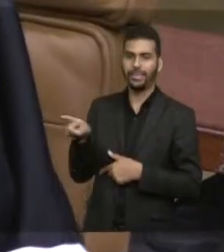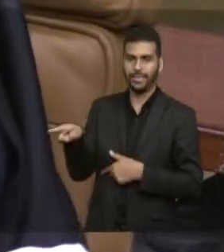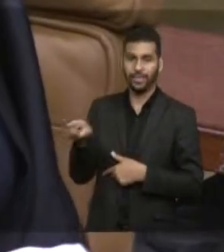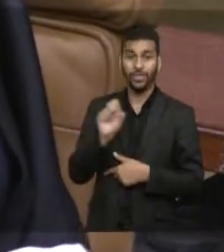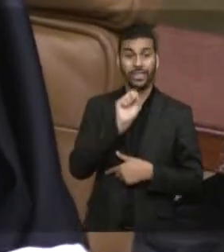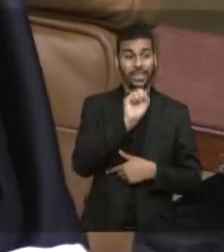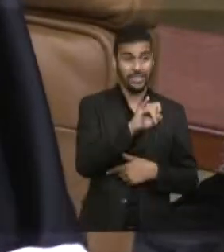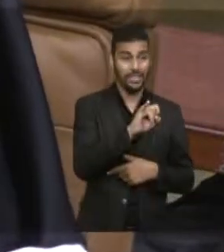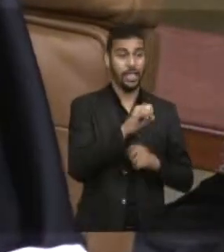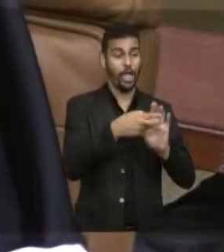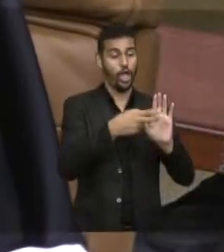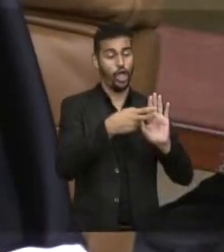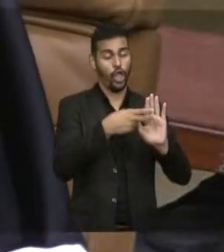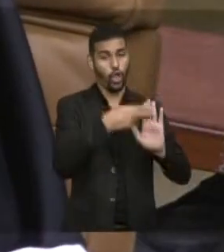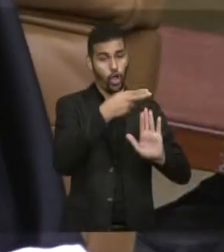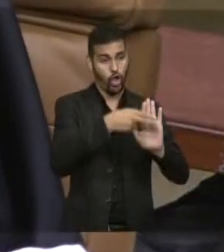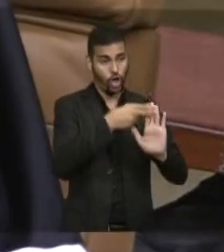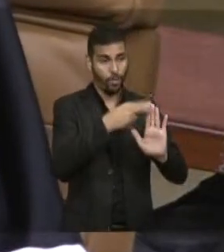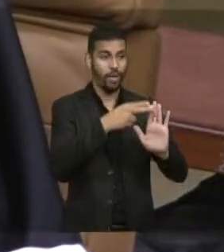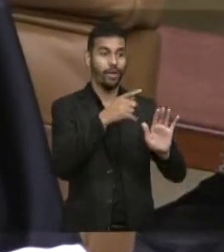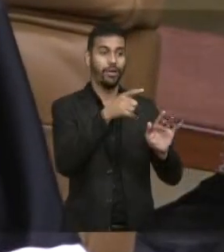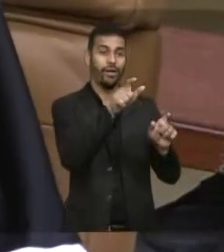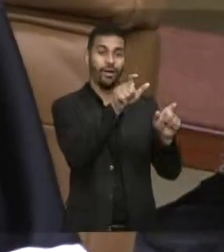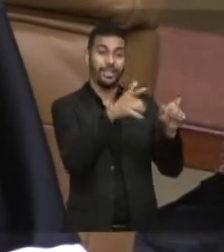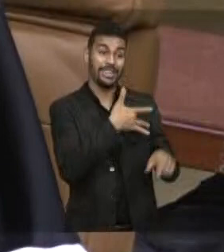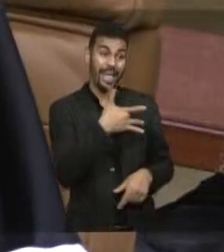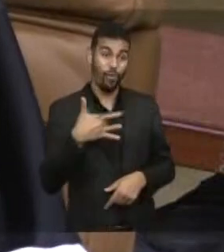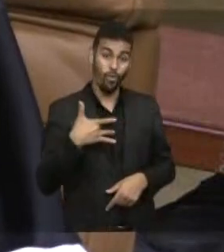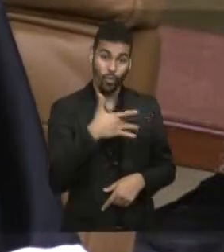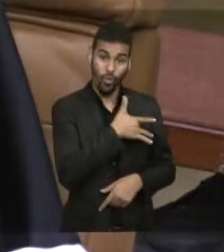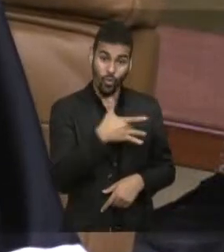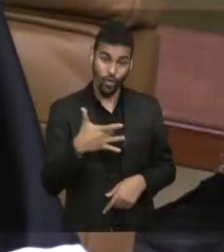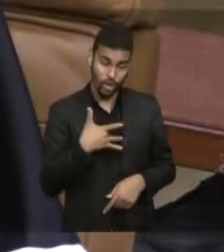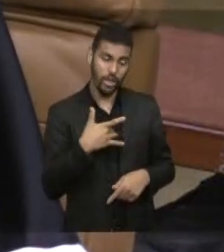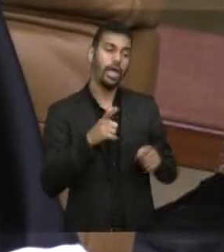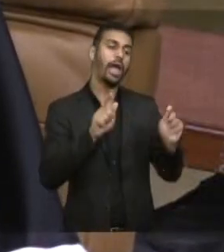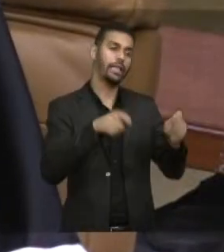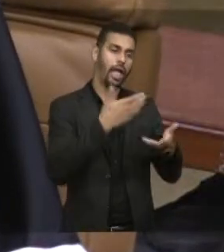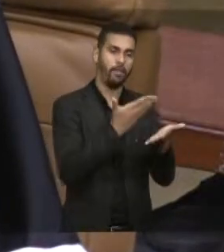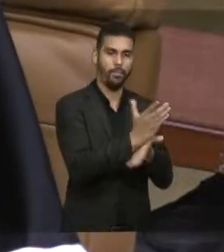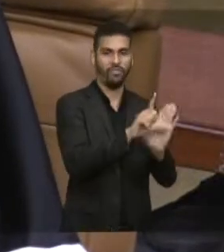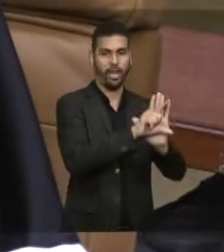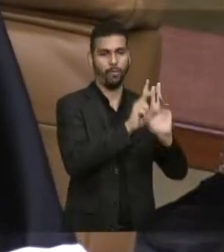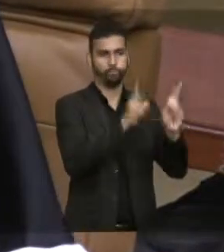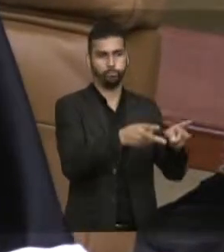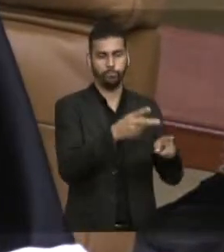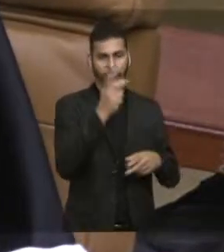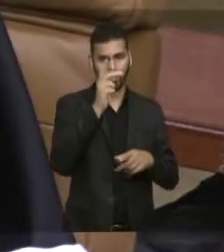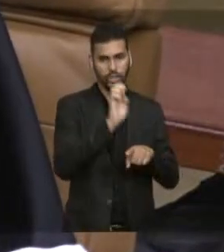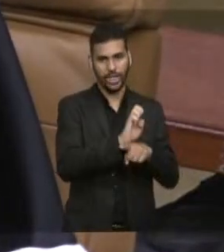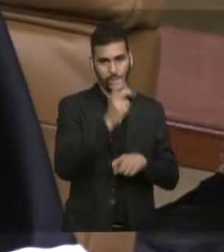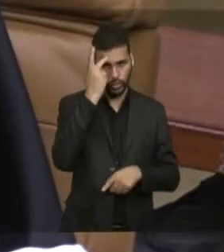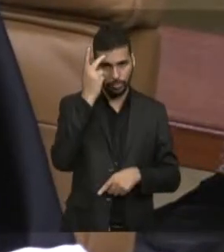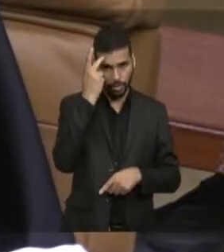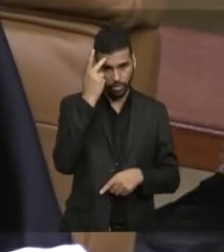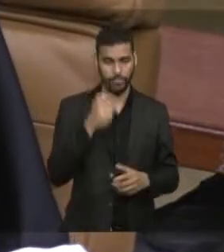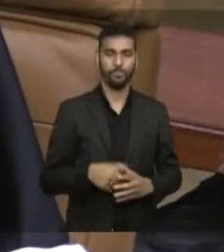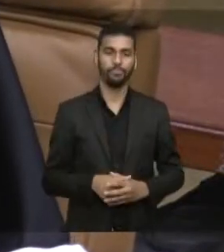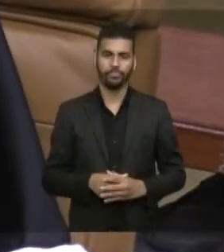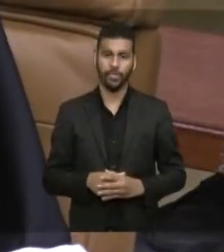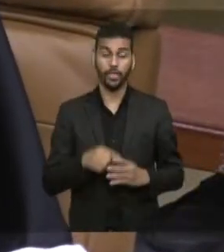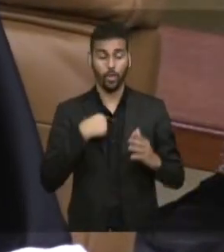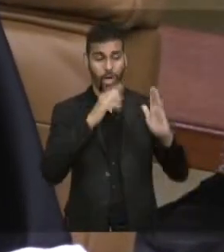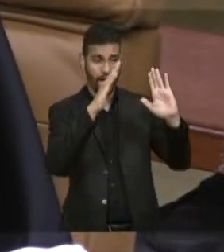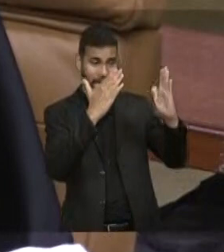Trabalhador a demanda terá o seu julgamento e procedente essa análise que faz para dizer então